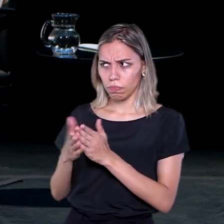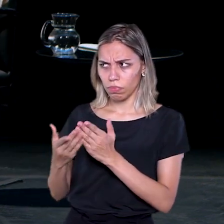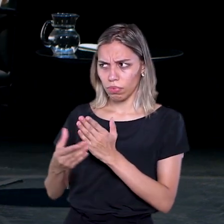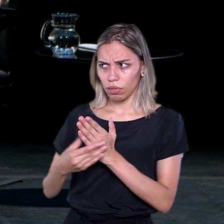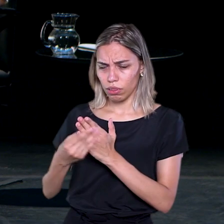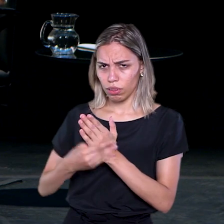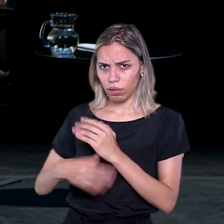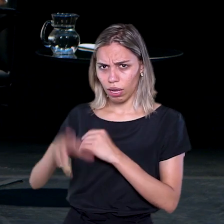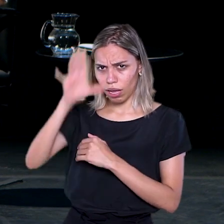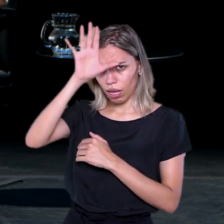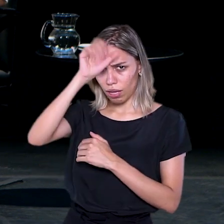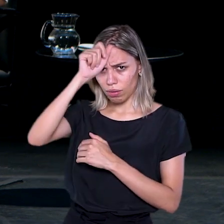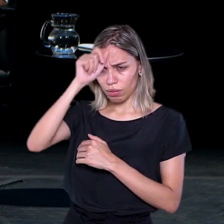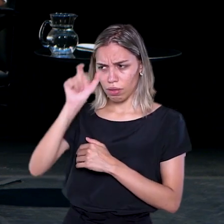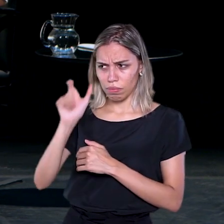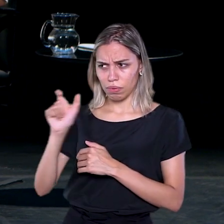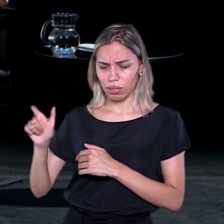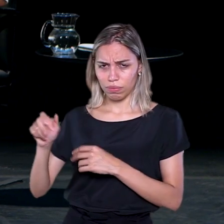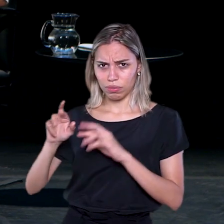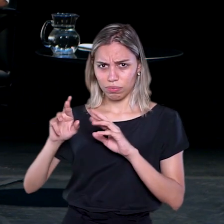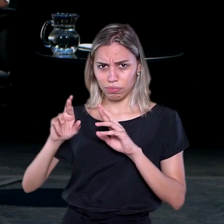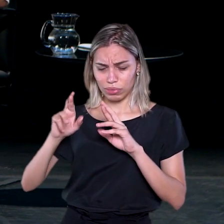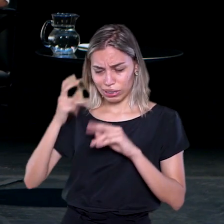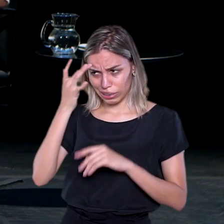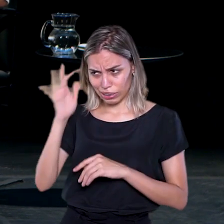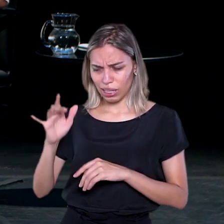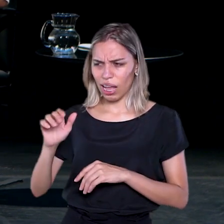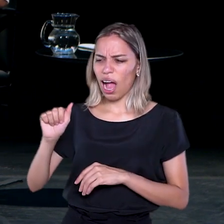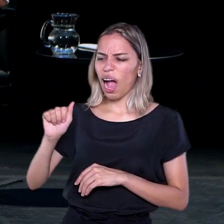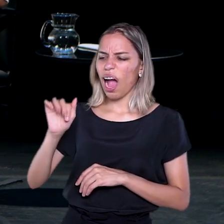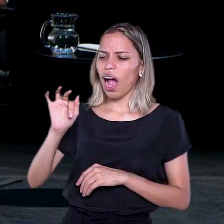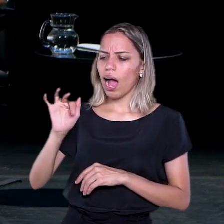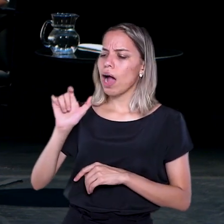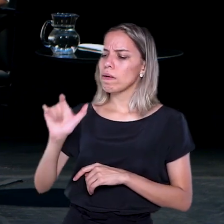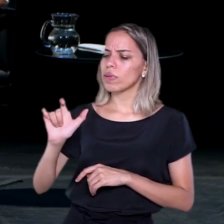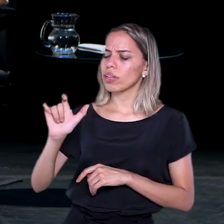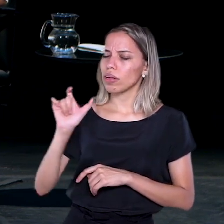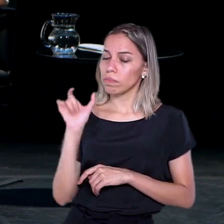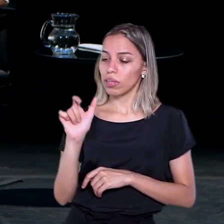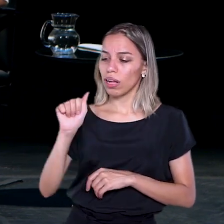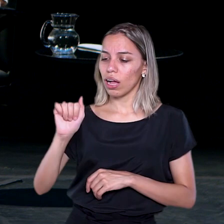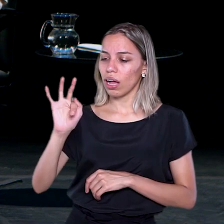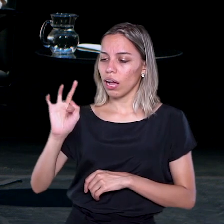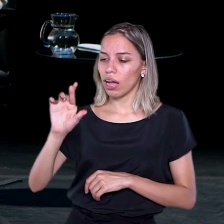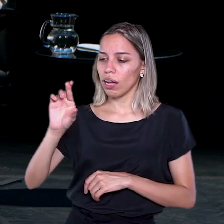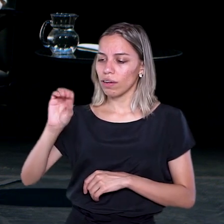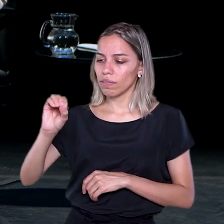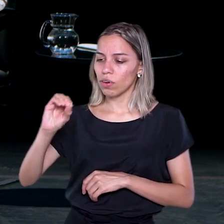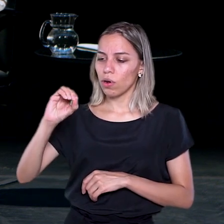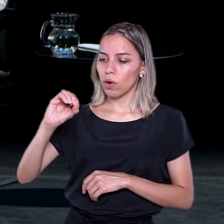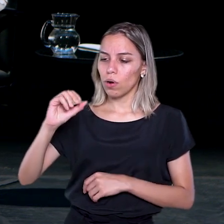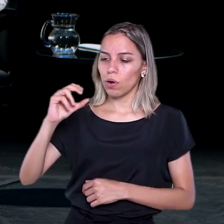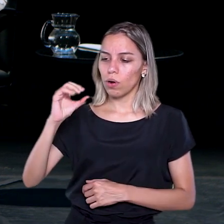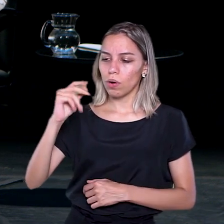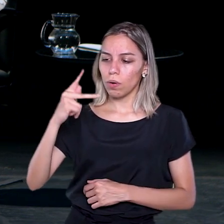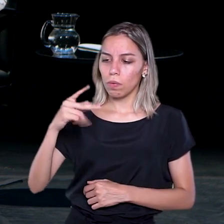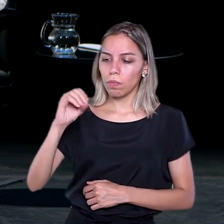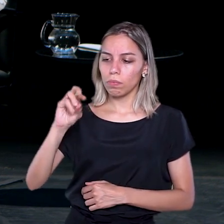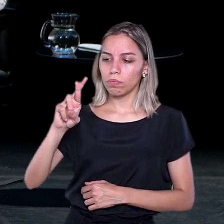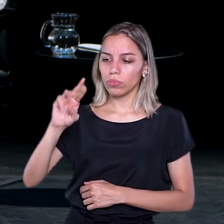estranhas, como afro-oportunismo. O que é isso? Vamos lá. Cota é esmola